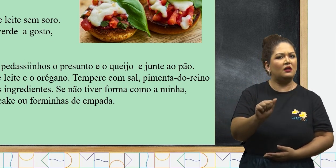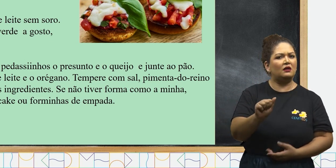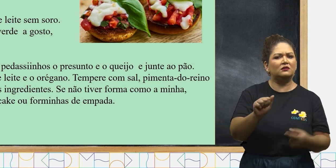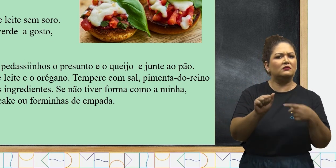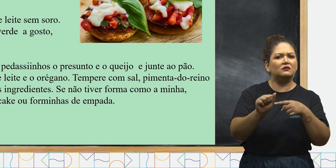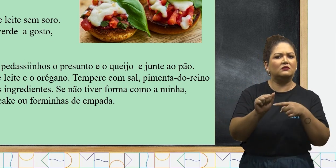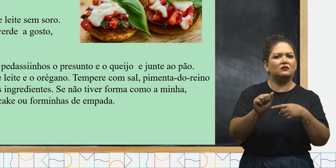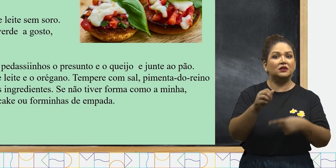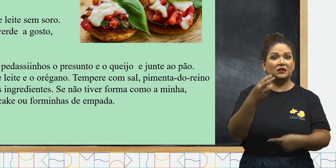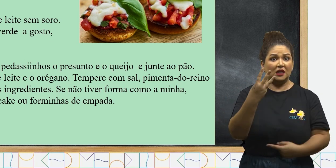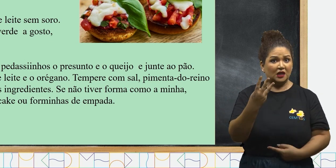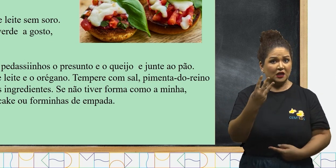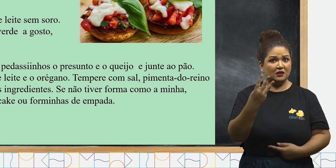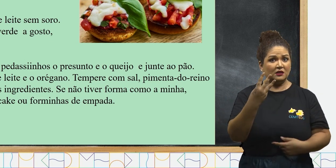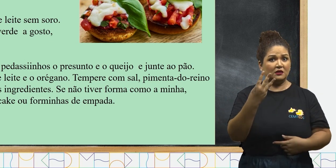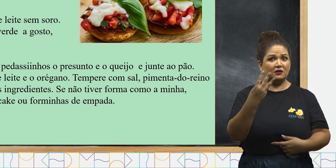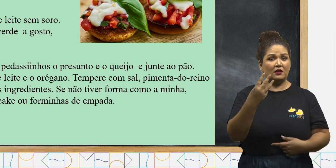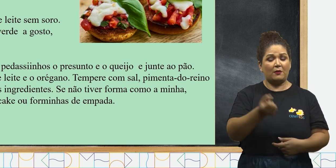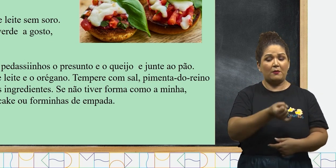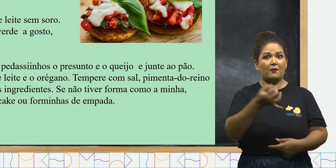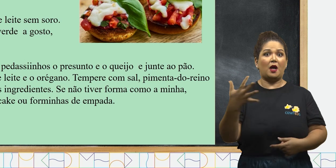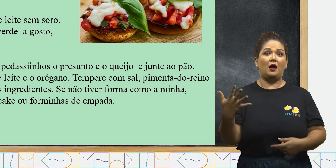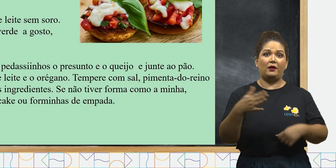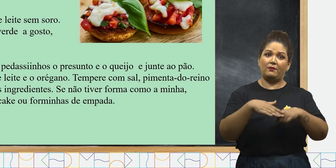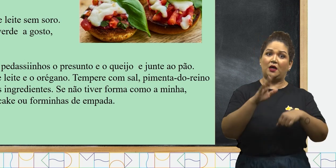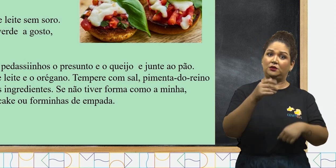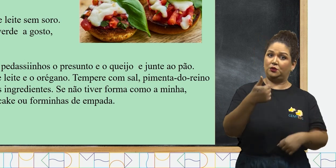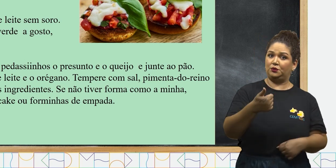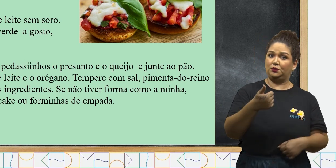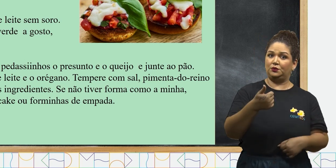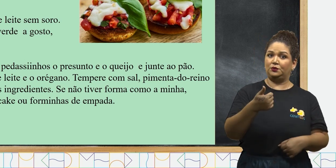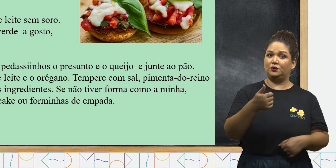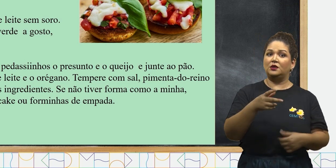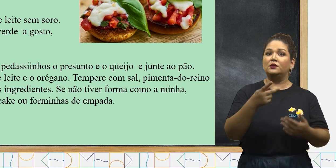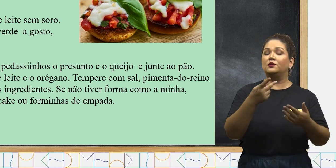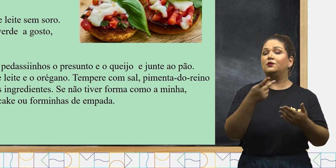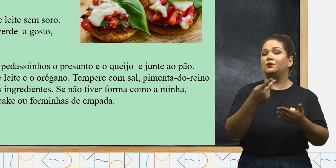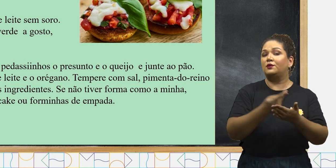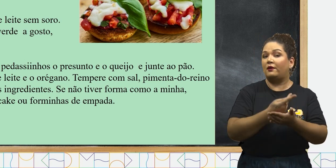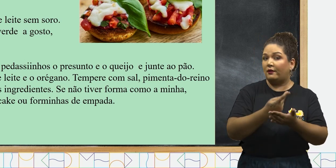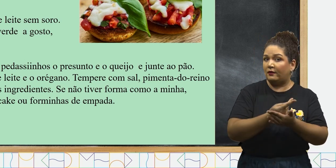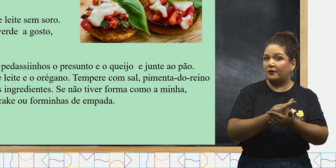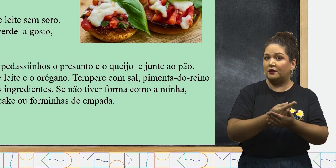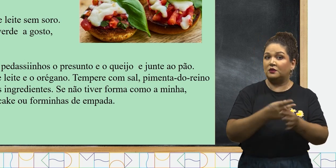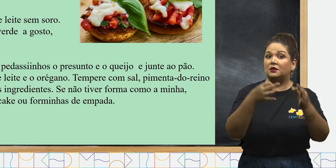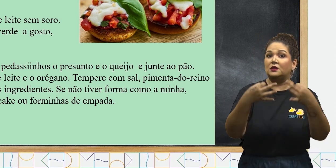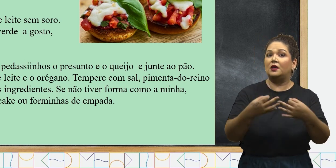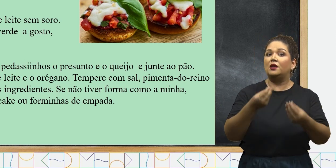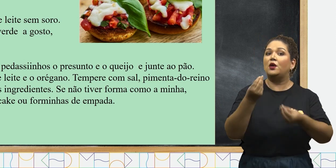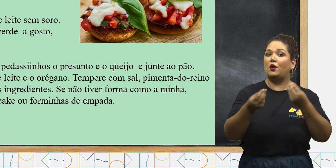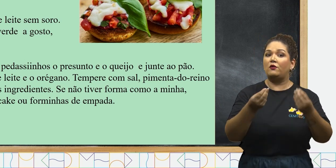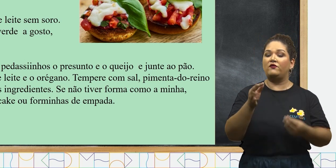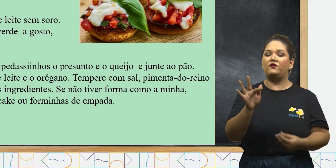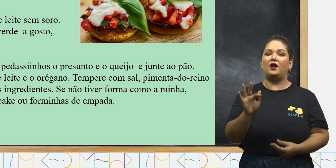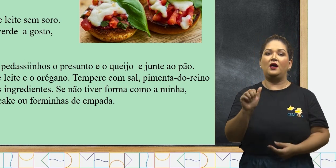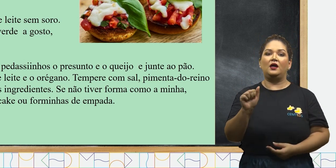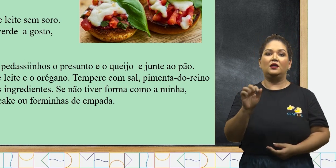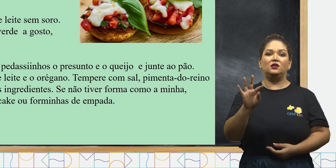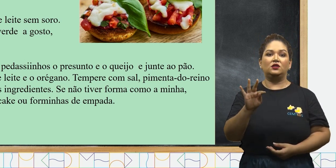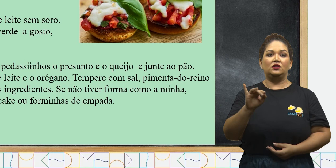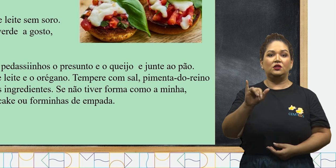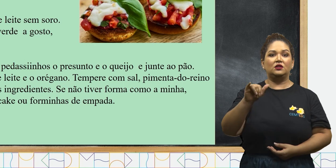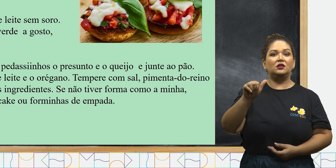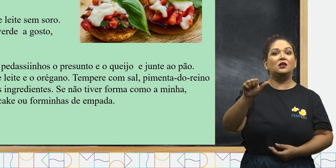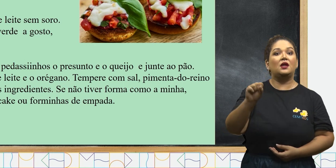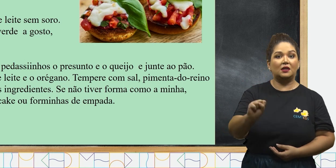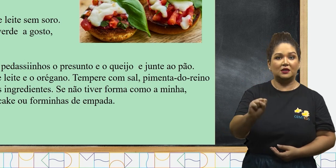são 3 e 3 é mais que 1, o correto é 3 fatias e não 3